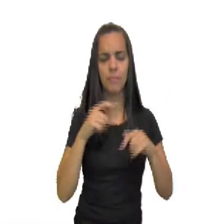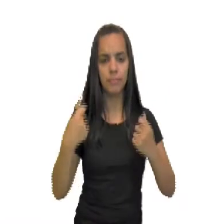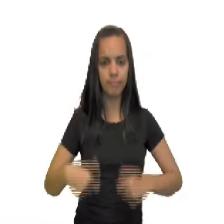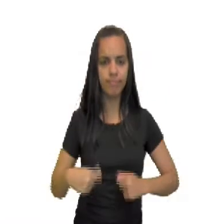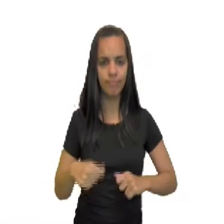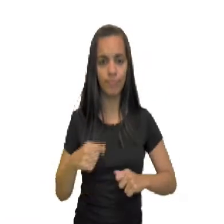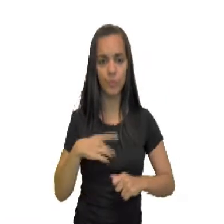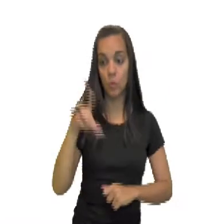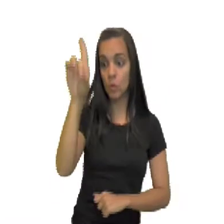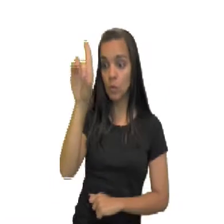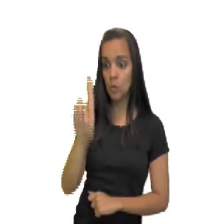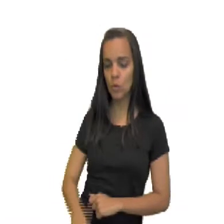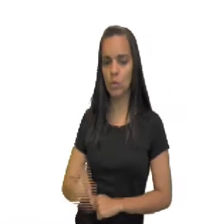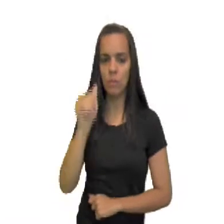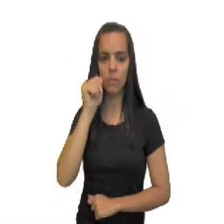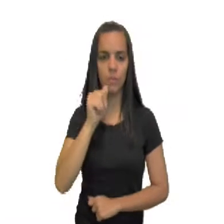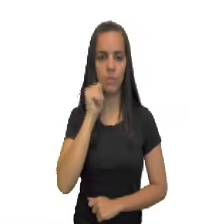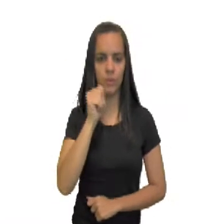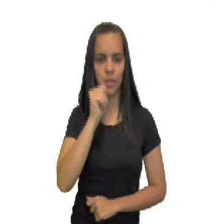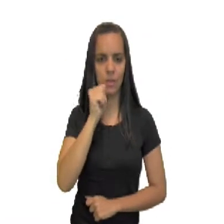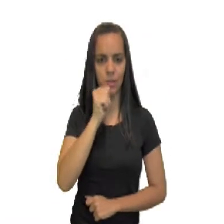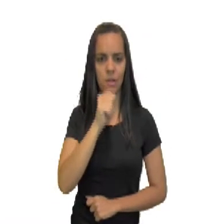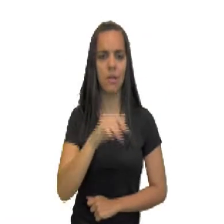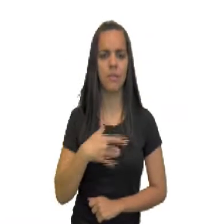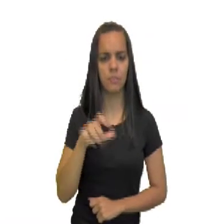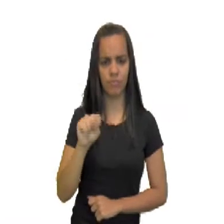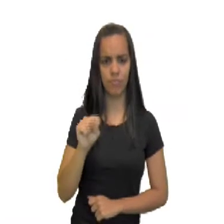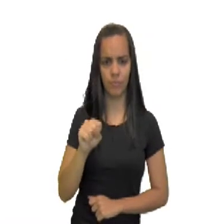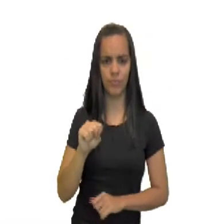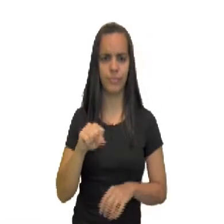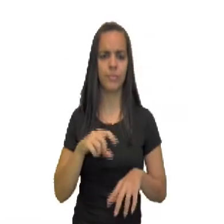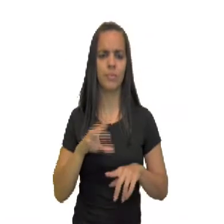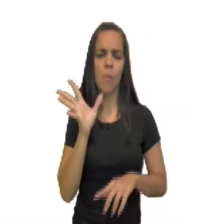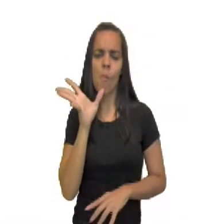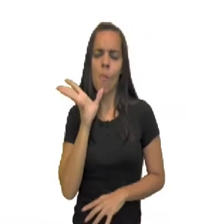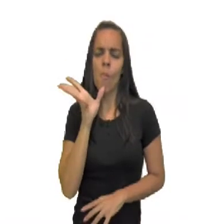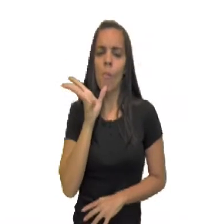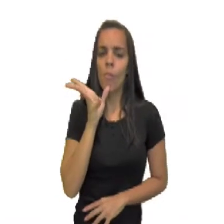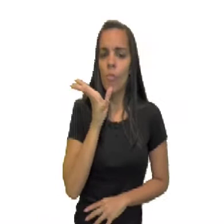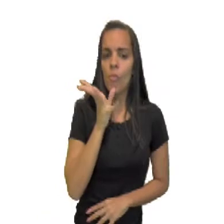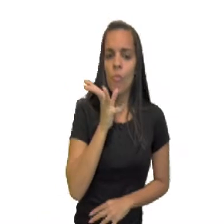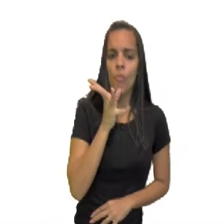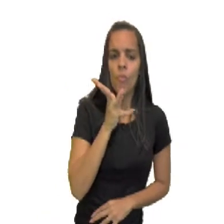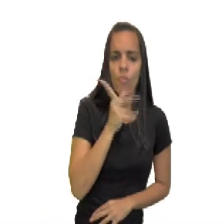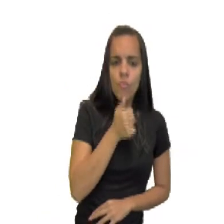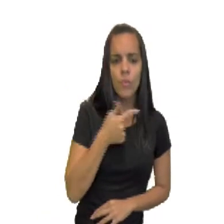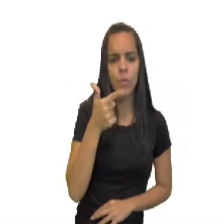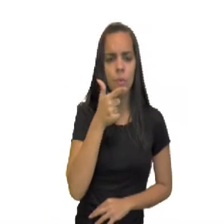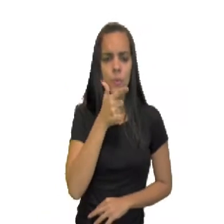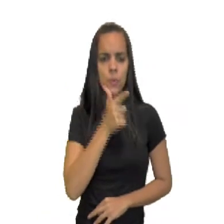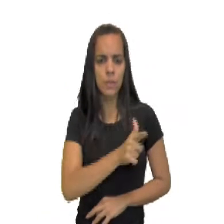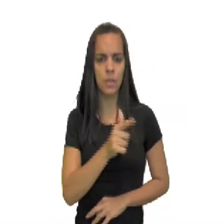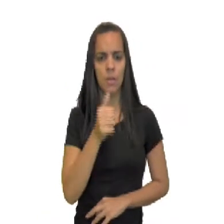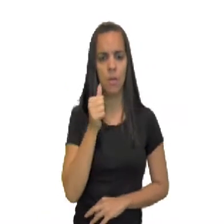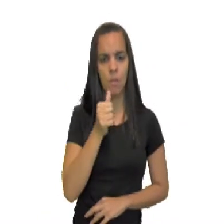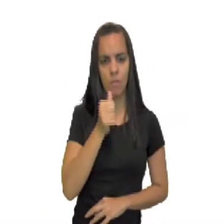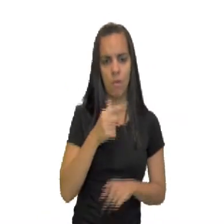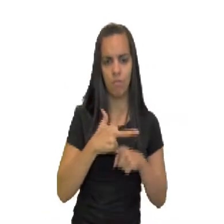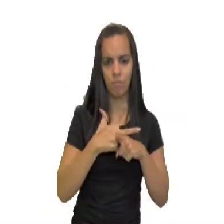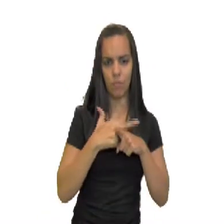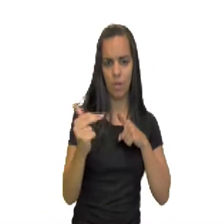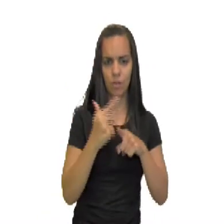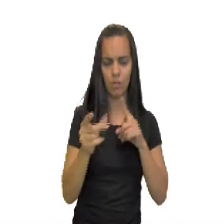um direito das mulheres, mas sim pela demora que ocorreu até que mulheres